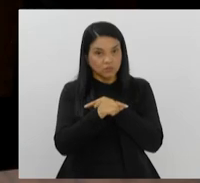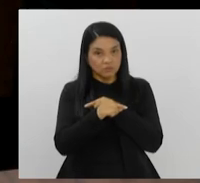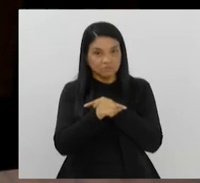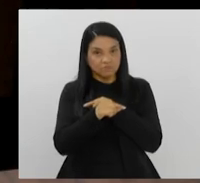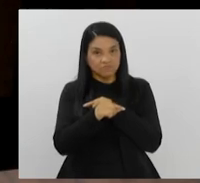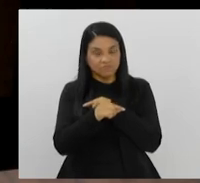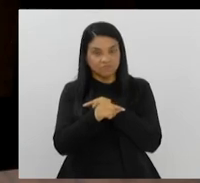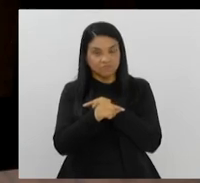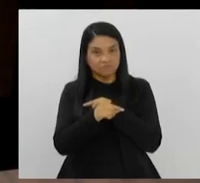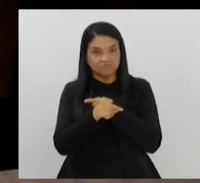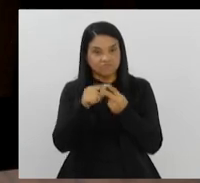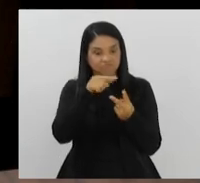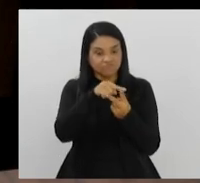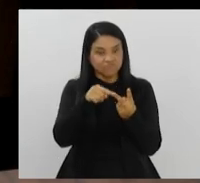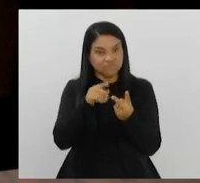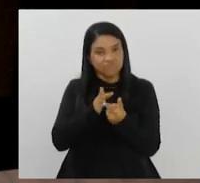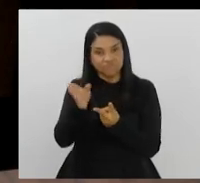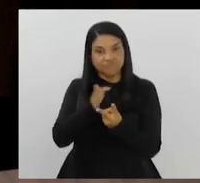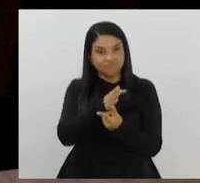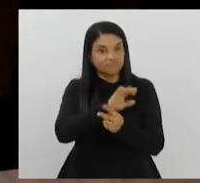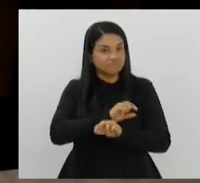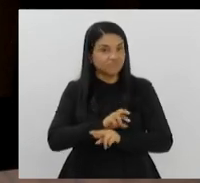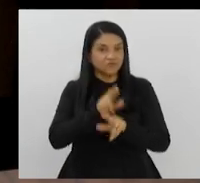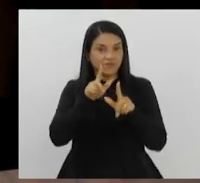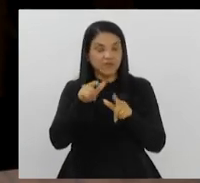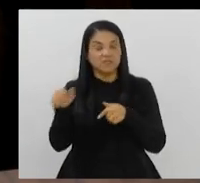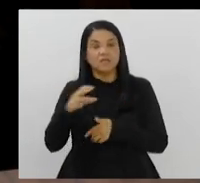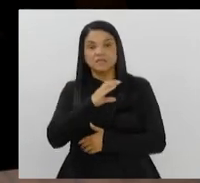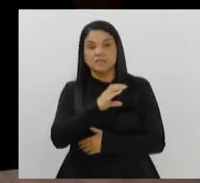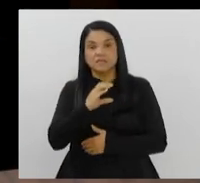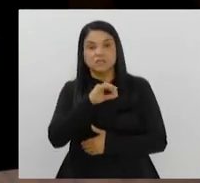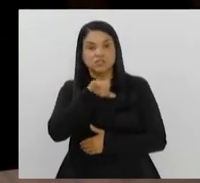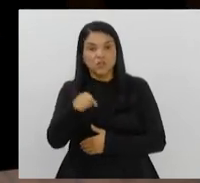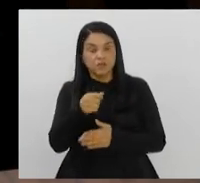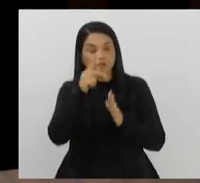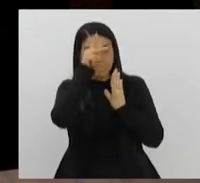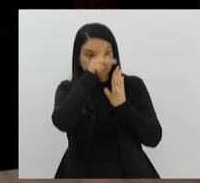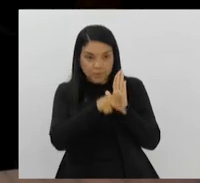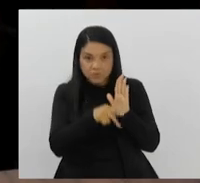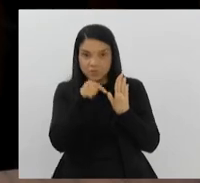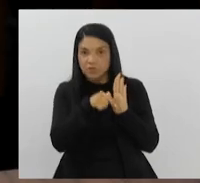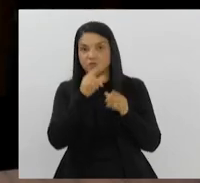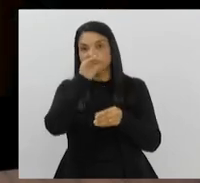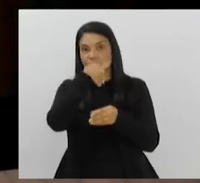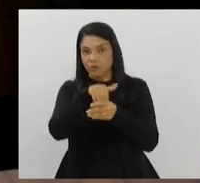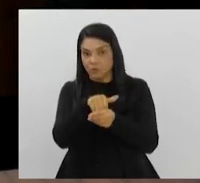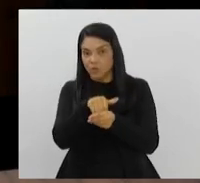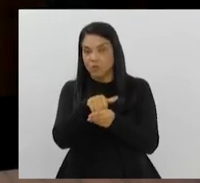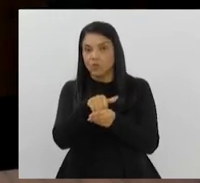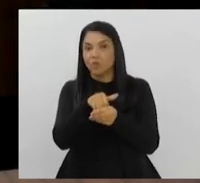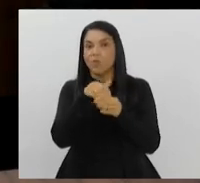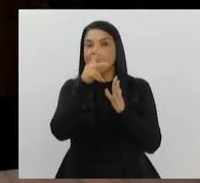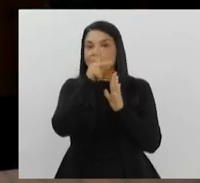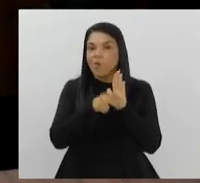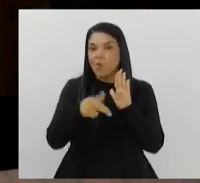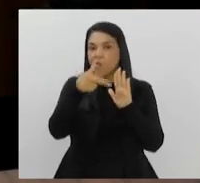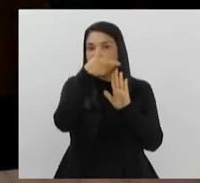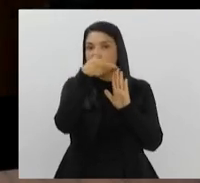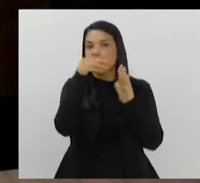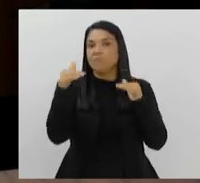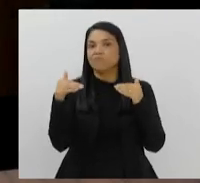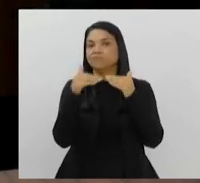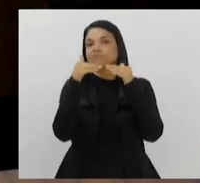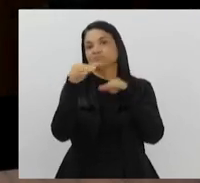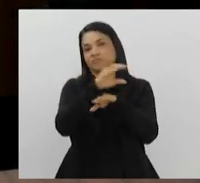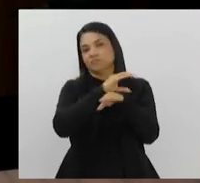coisas distintas. A CCJ votou que o projeto de resolução era